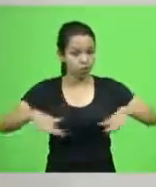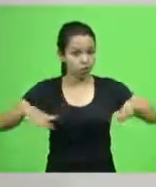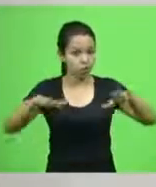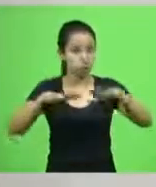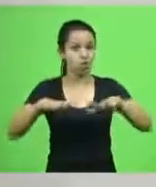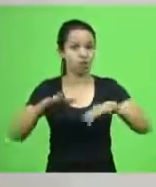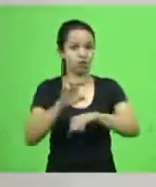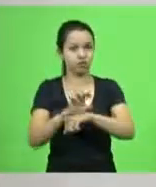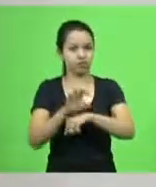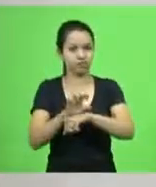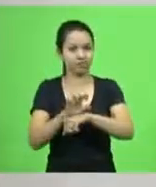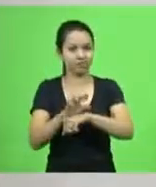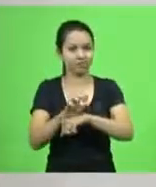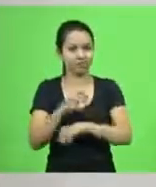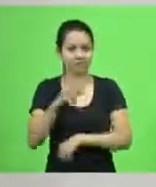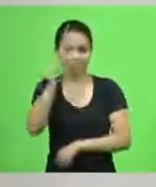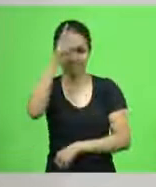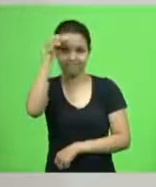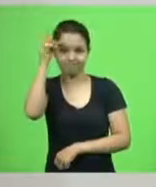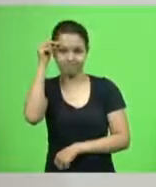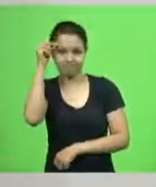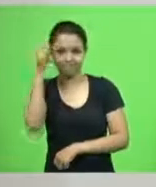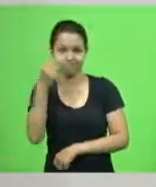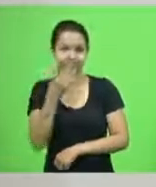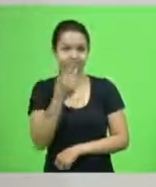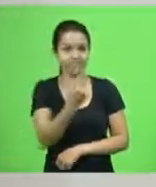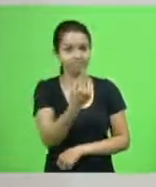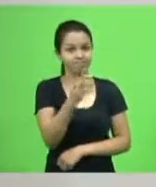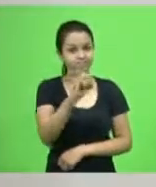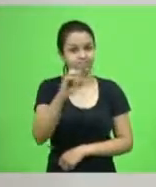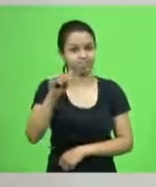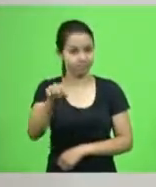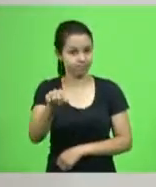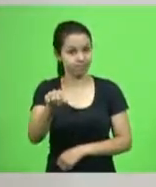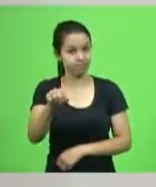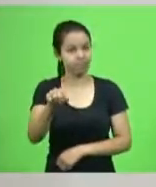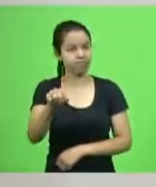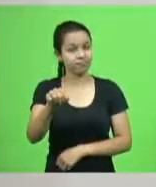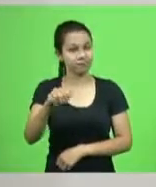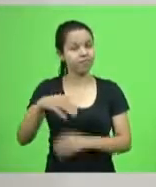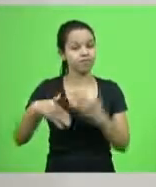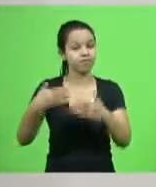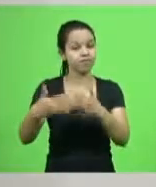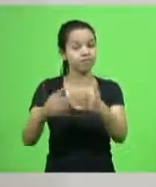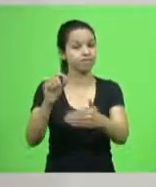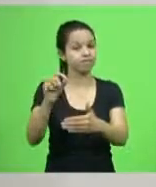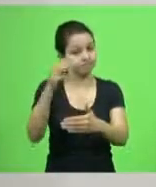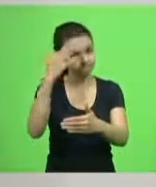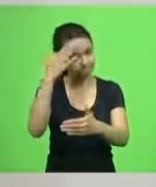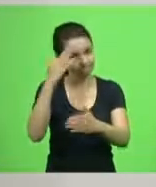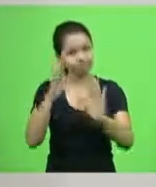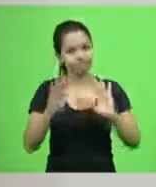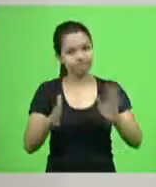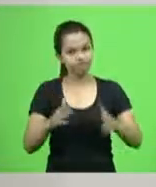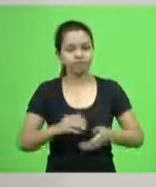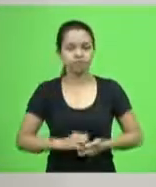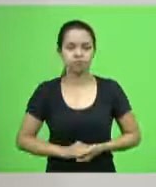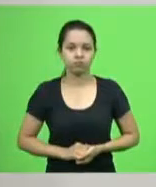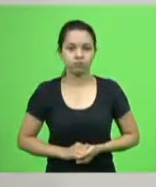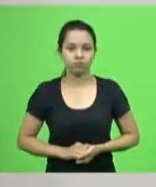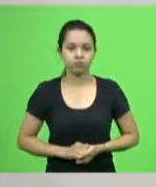prefeito pediu 100 mil. Então, nós já sabemos o resultado disso, né? Lembrar ainda que nós